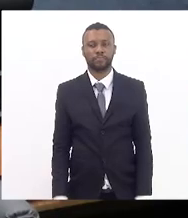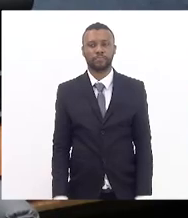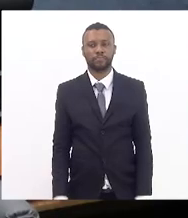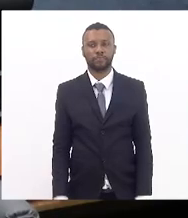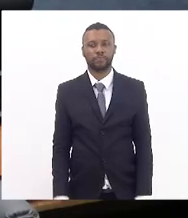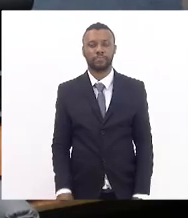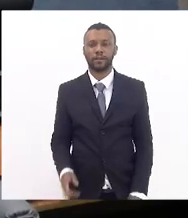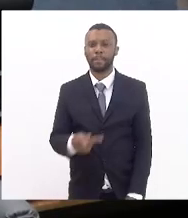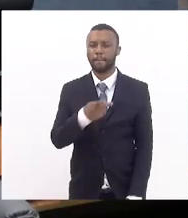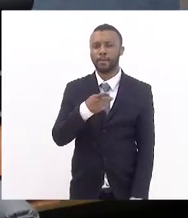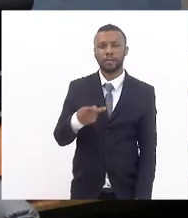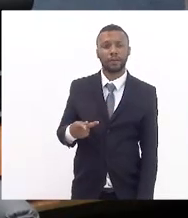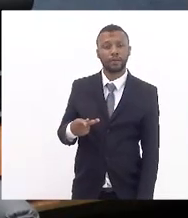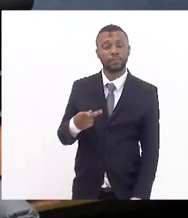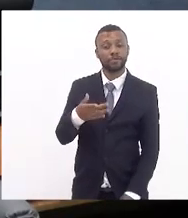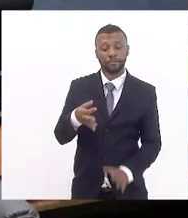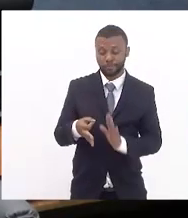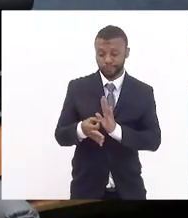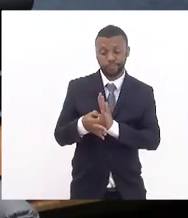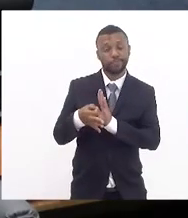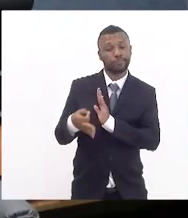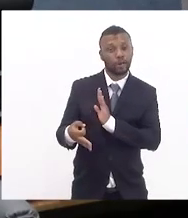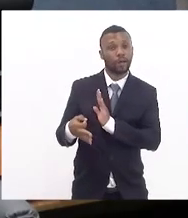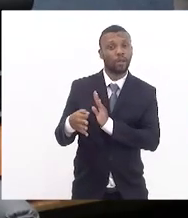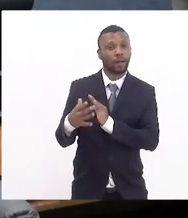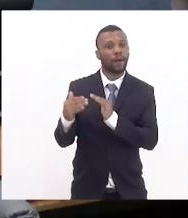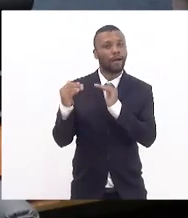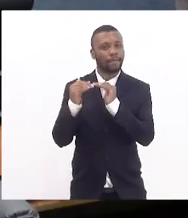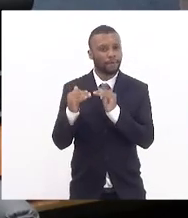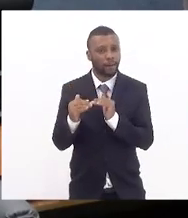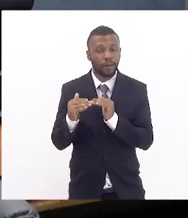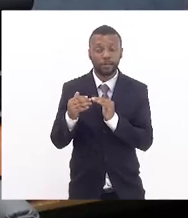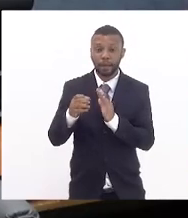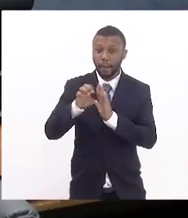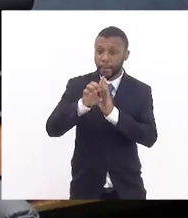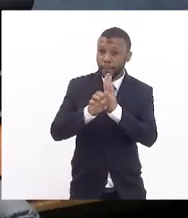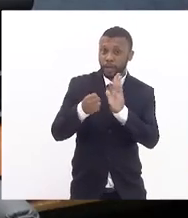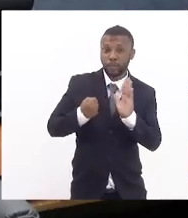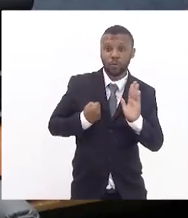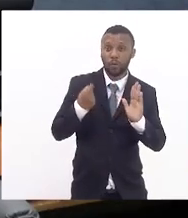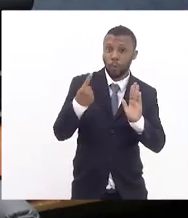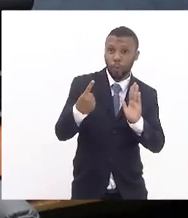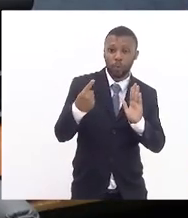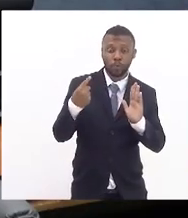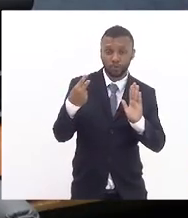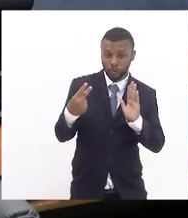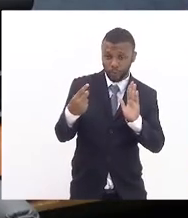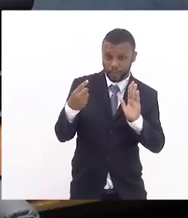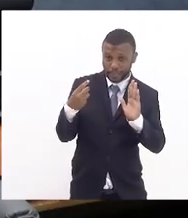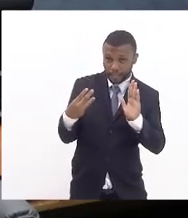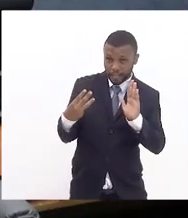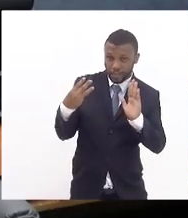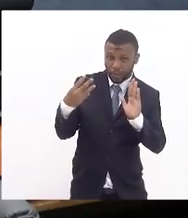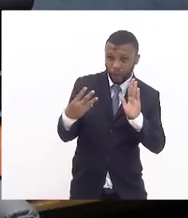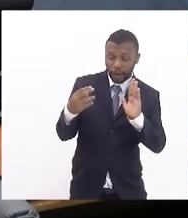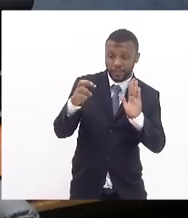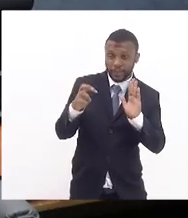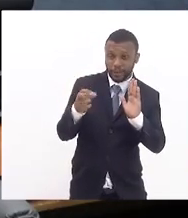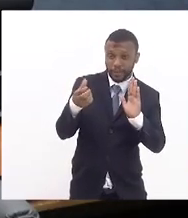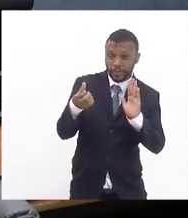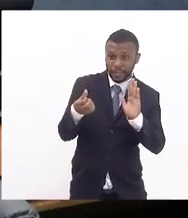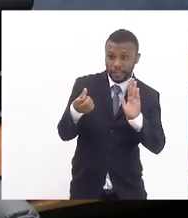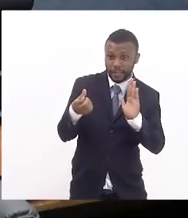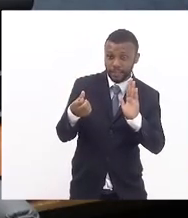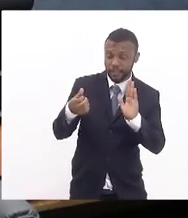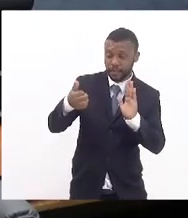Senhor presidente, parecer é favorável à emenda 1 da Comissão de Saúde, as emendas de plenário 1, 2, 3, 4, 5, 6 e